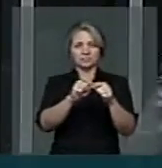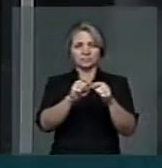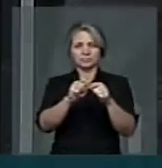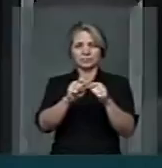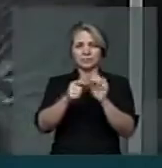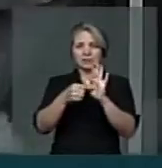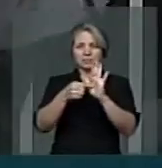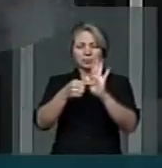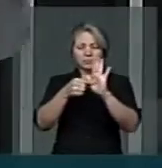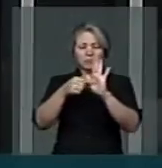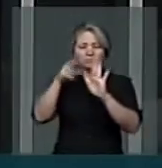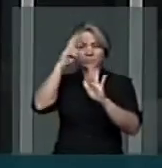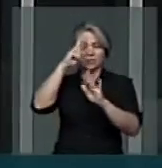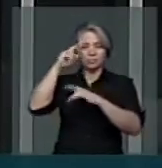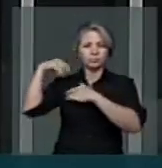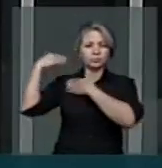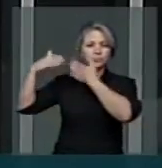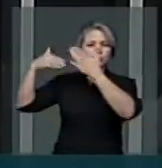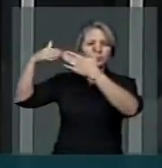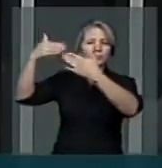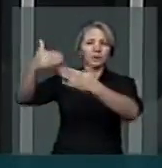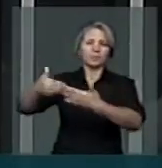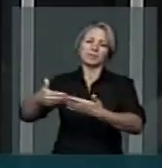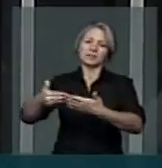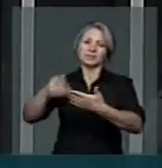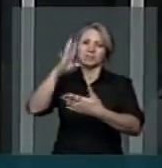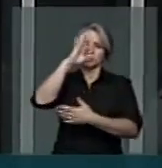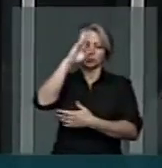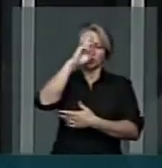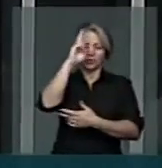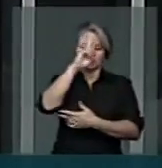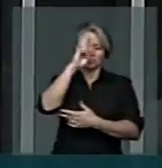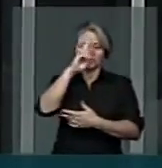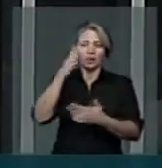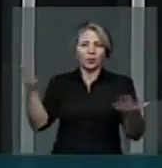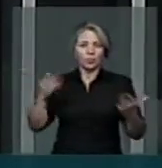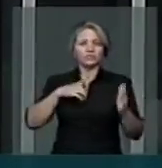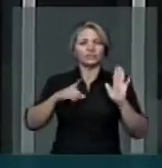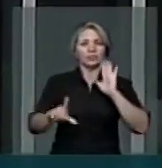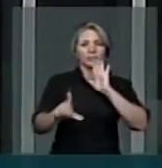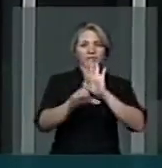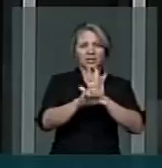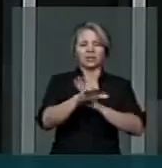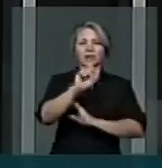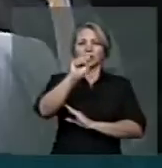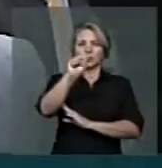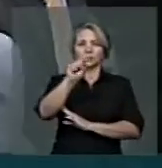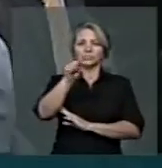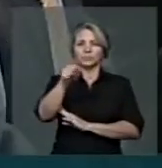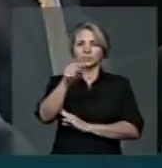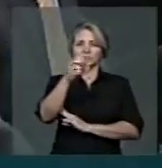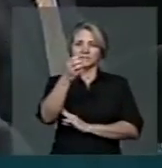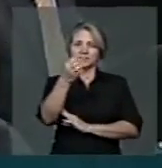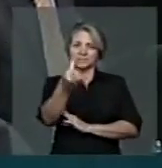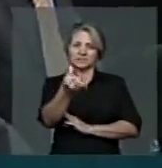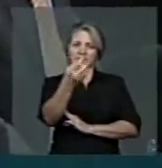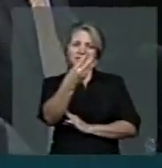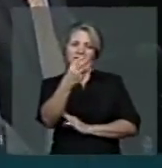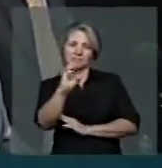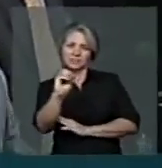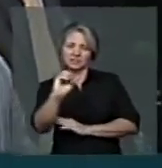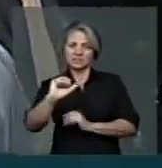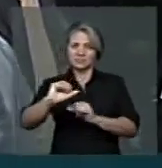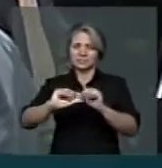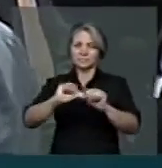trazer a história do processo como um todo. Nós temos hoje uma lei, que é a Lei 8.630, que está sendo revogada